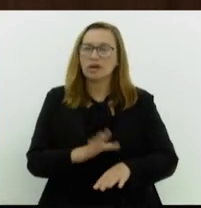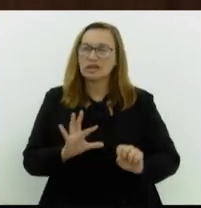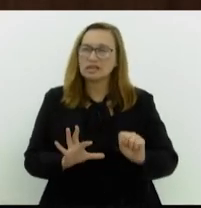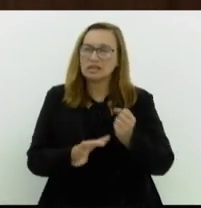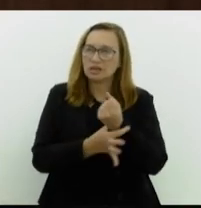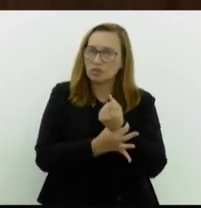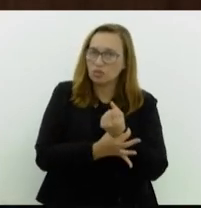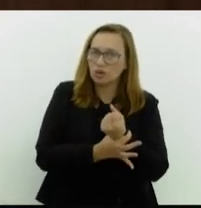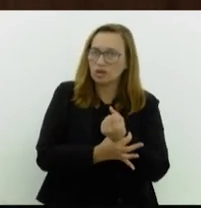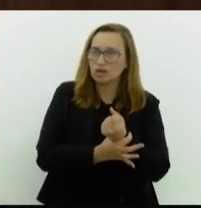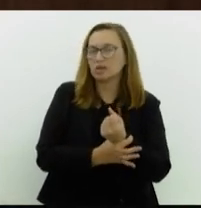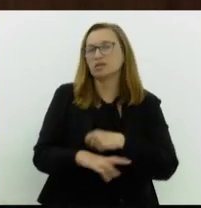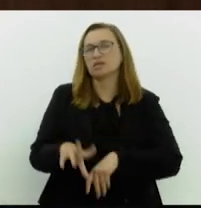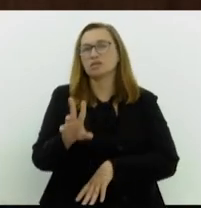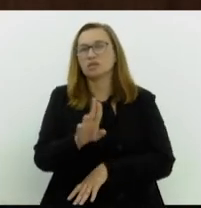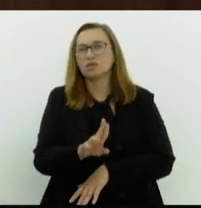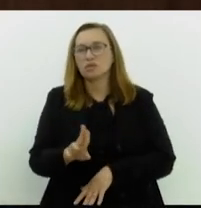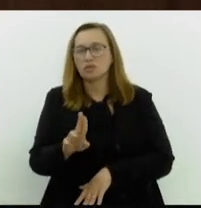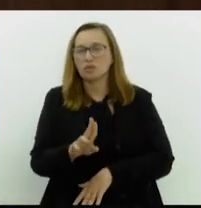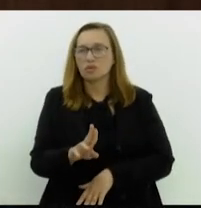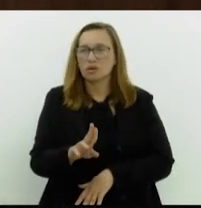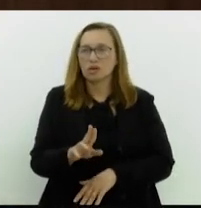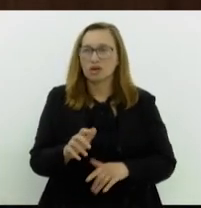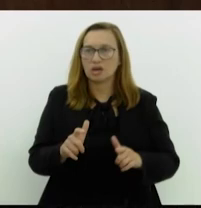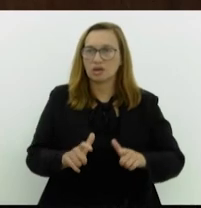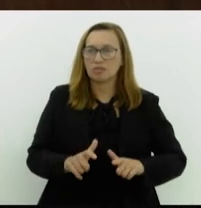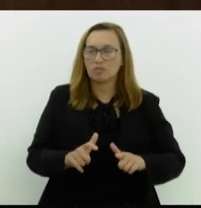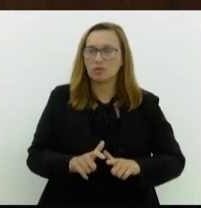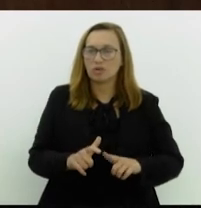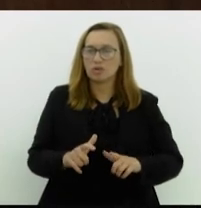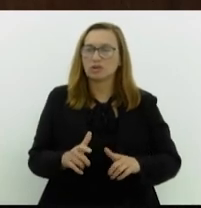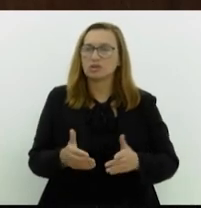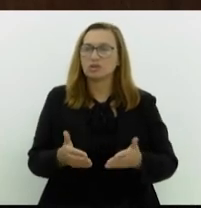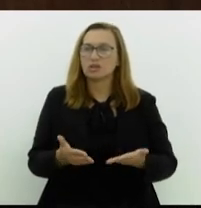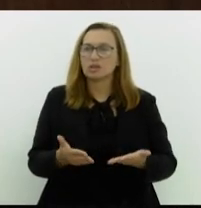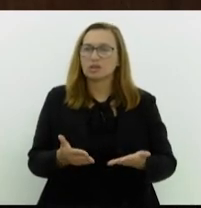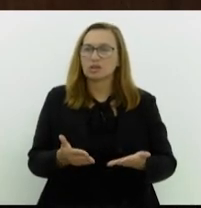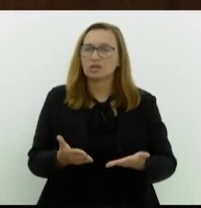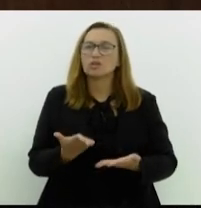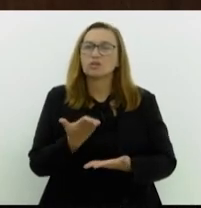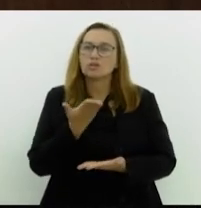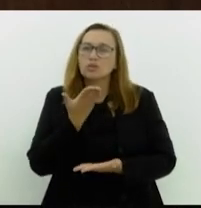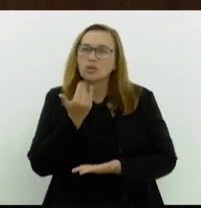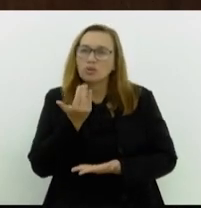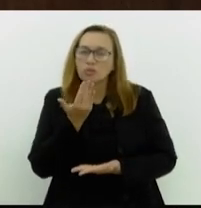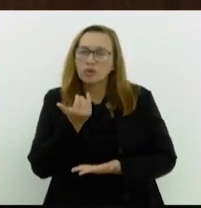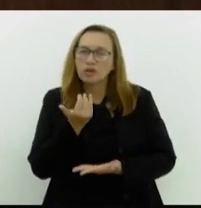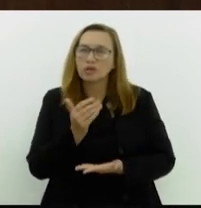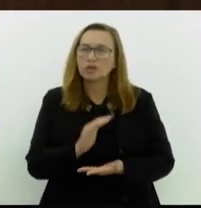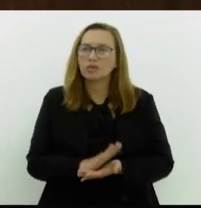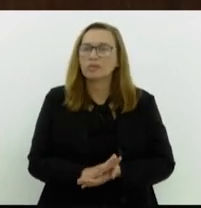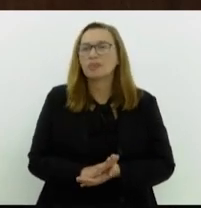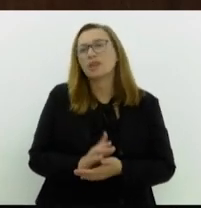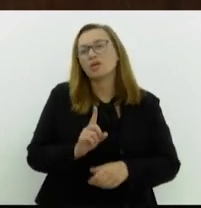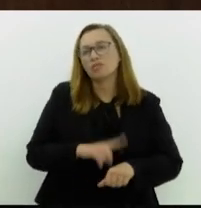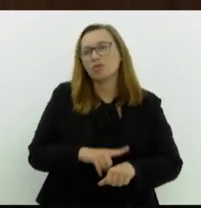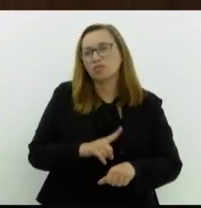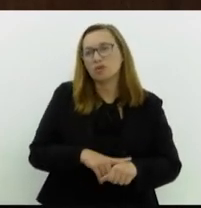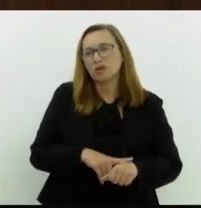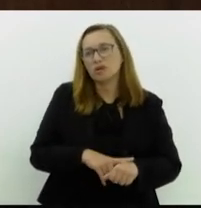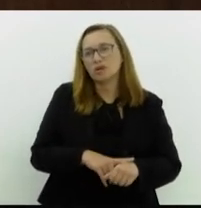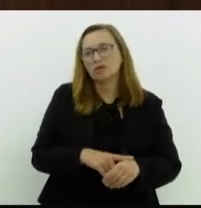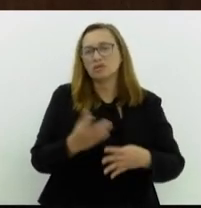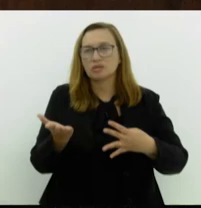um espaço, muitas das vezes, para que eles próprios possam fazer as suas refeições em algum momento do intervalo do